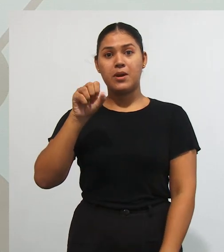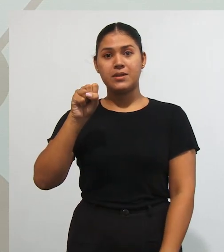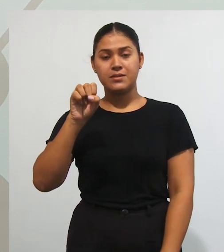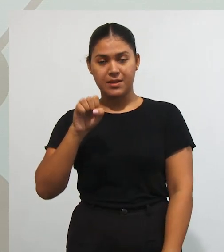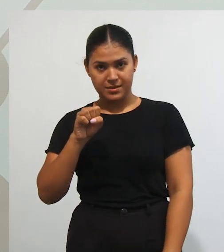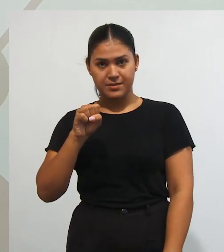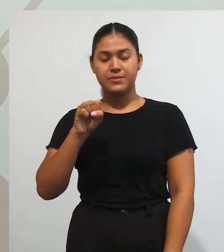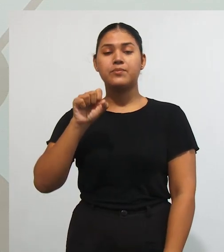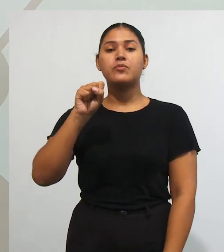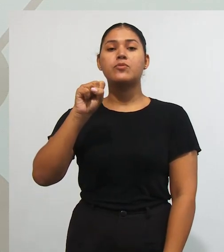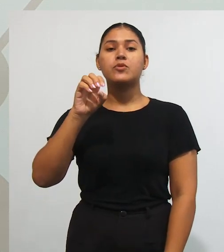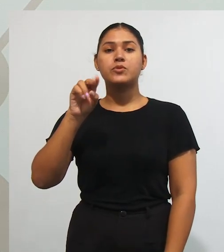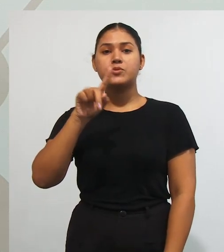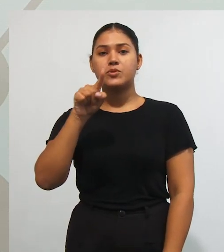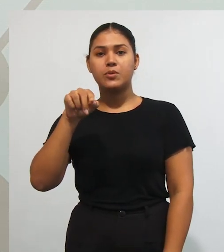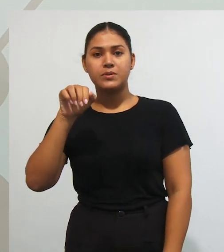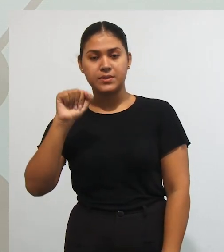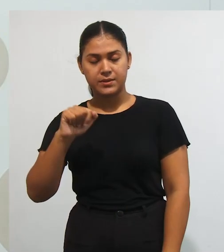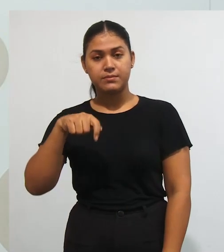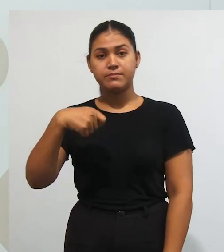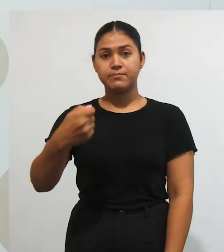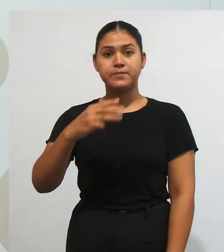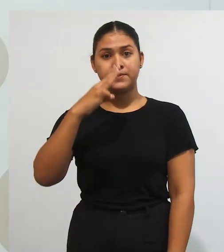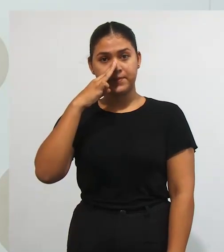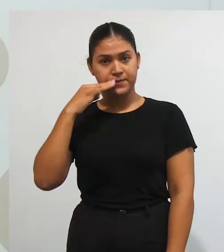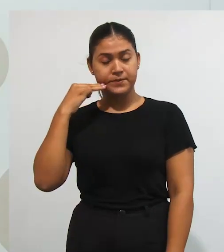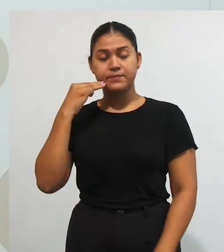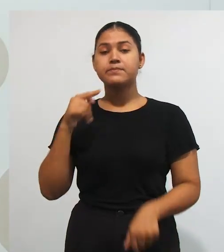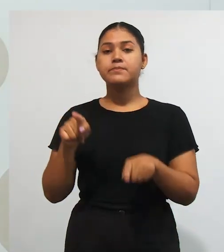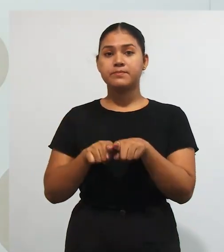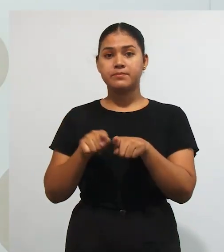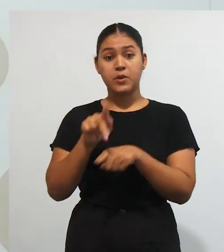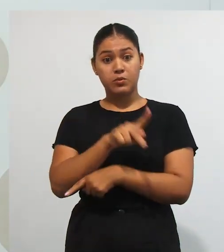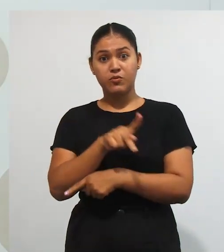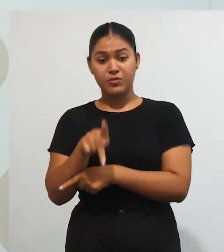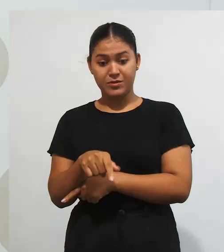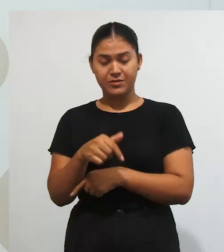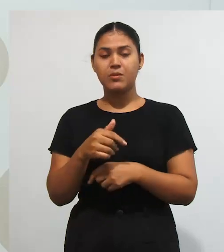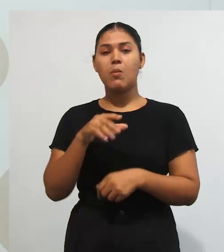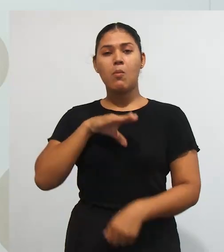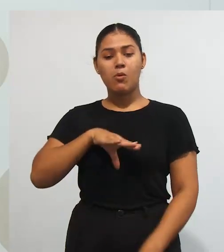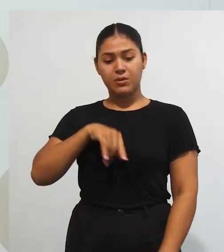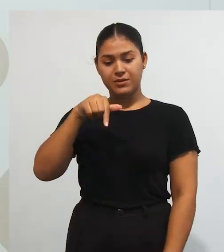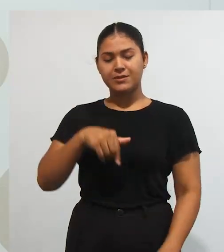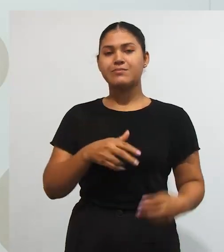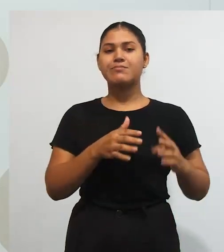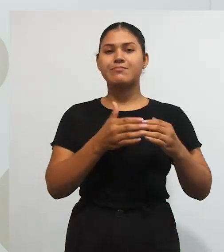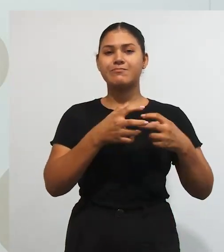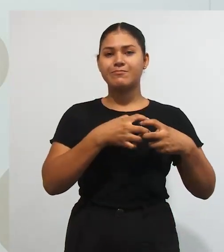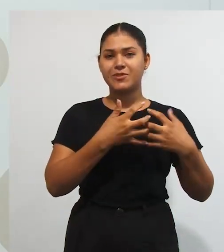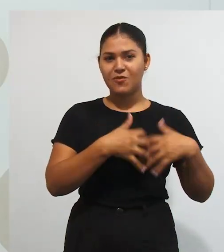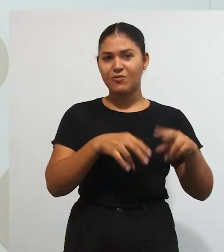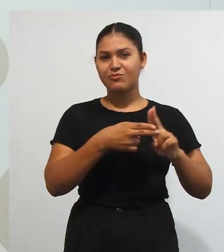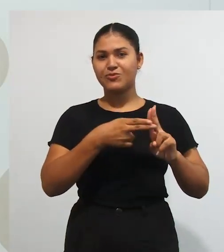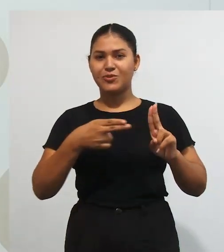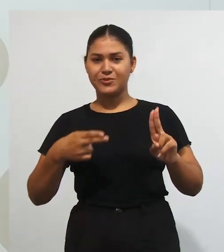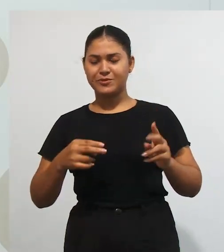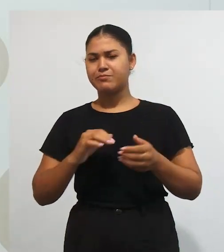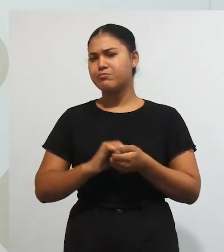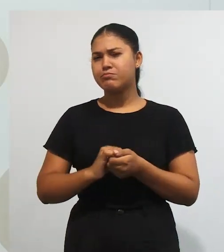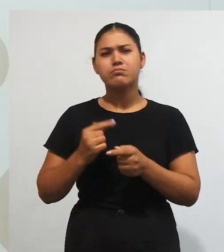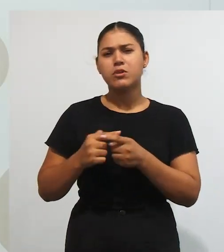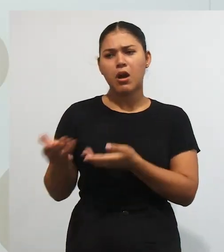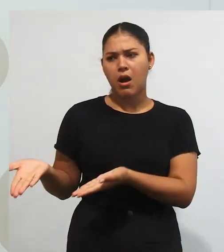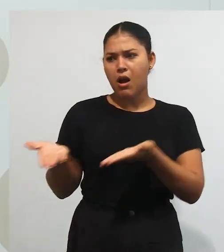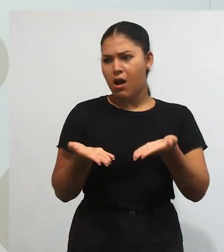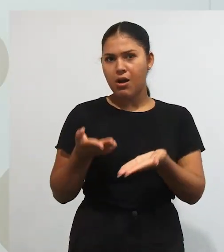Rosa Souza, que também é professor de língua portuguesa do Instituto Federal de Rondônia. E por que eu convidei o professor Moisés?